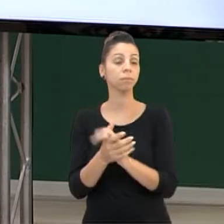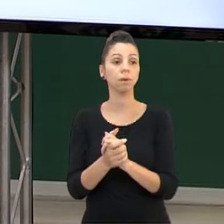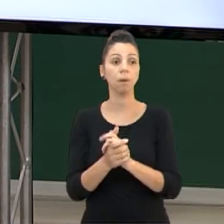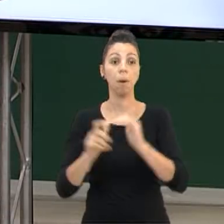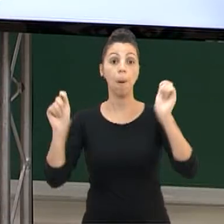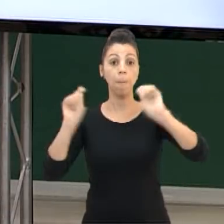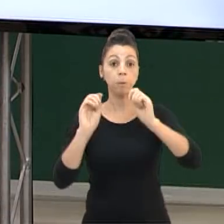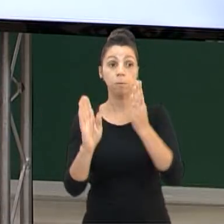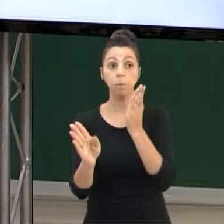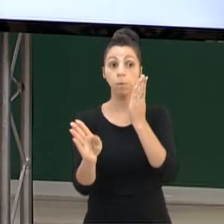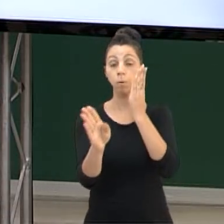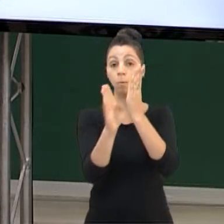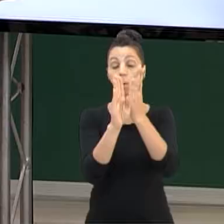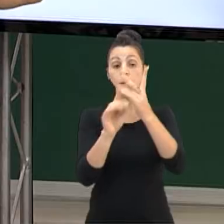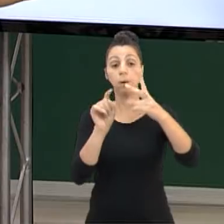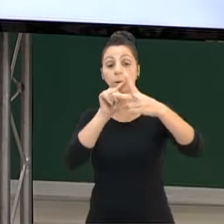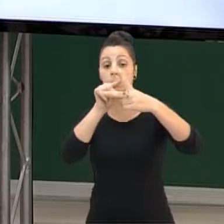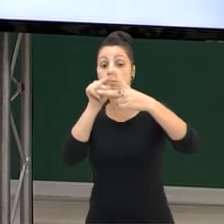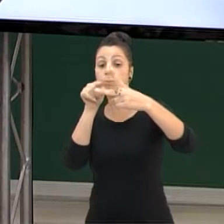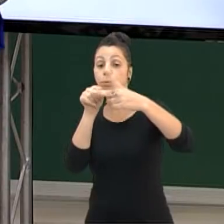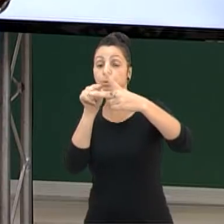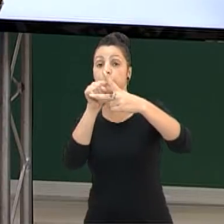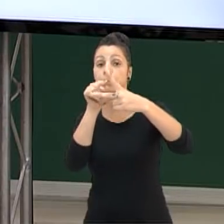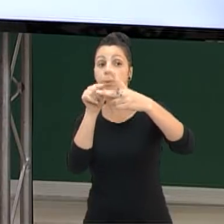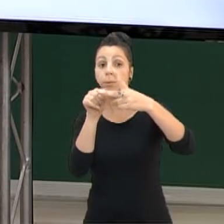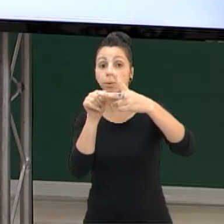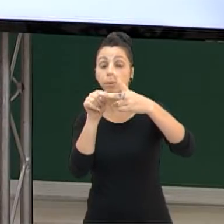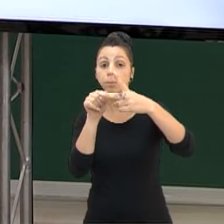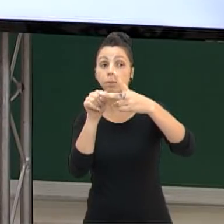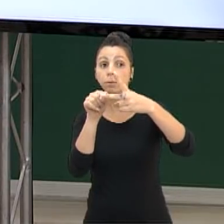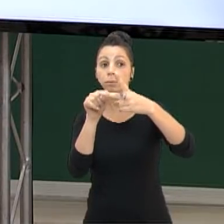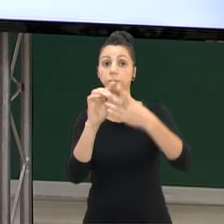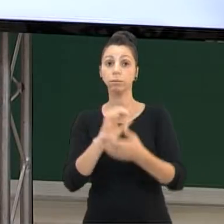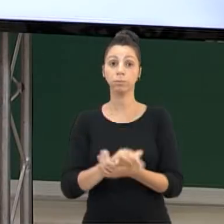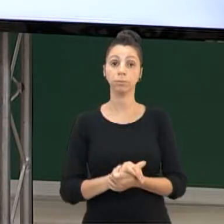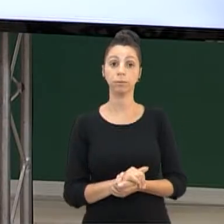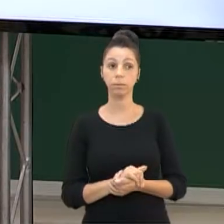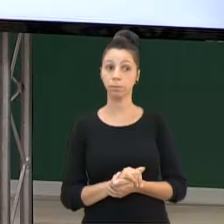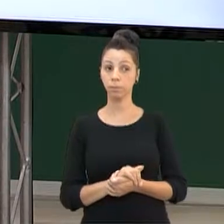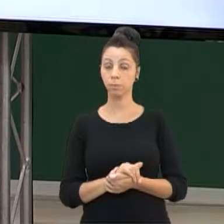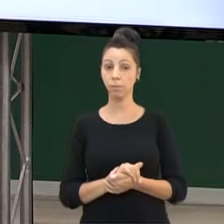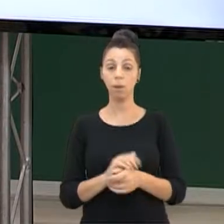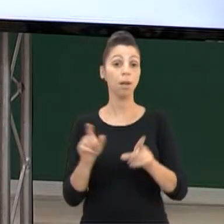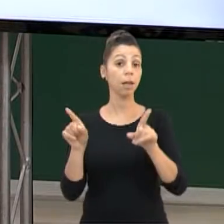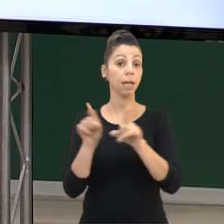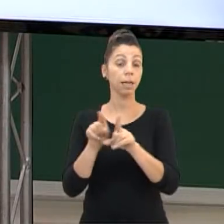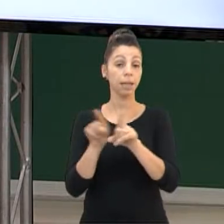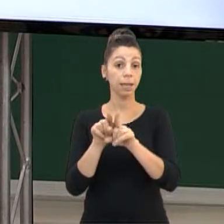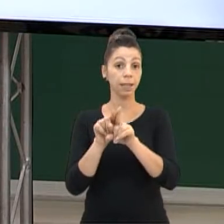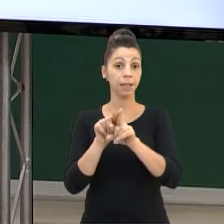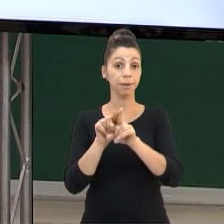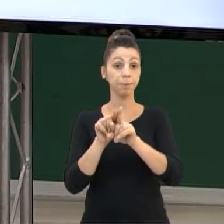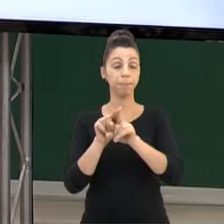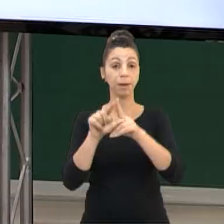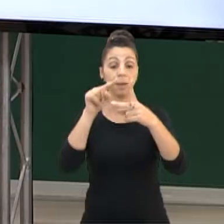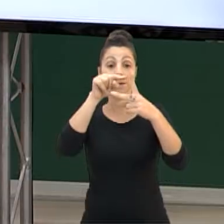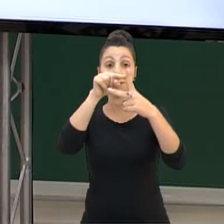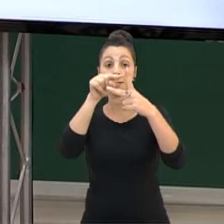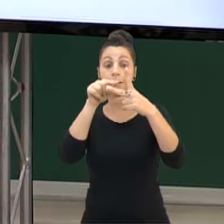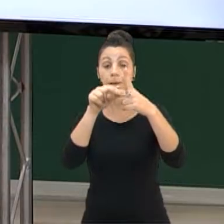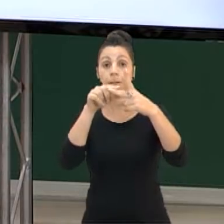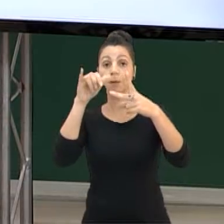preciso encontrar o valor desse ângulo, certo? E o valor do ângulo